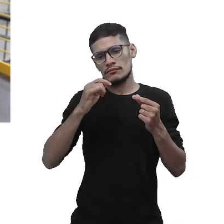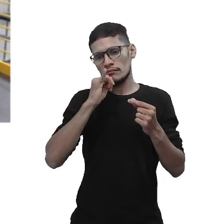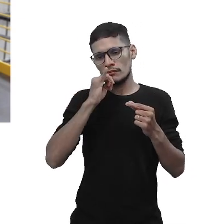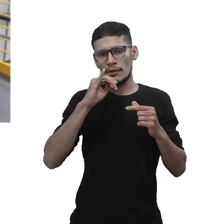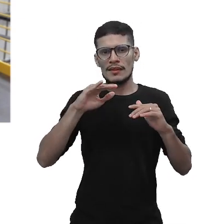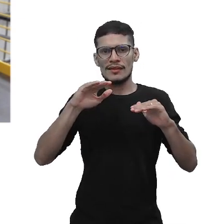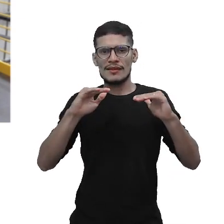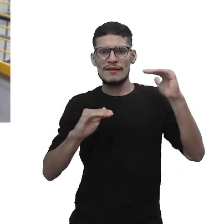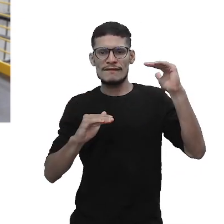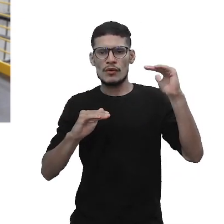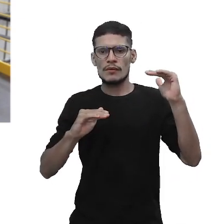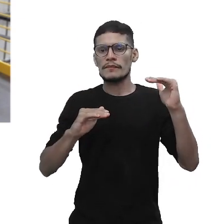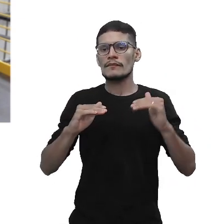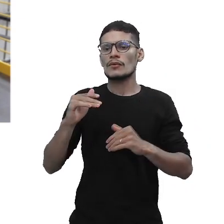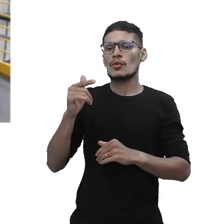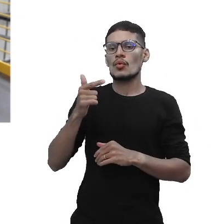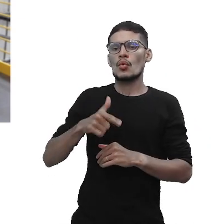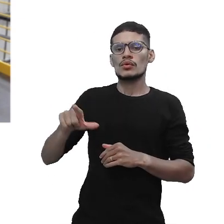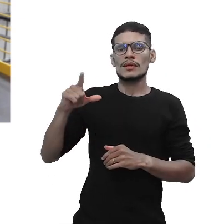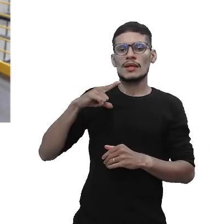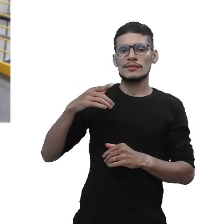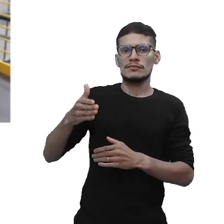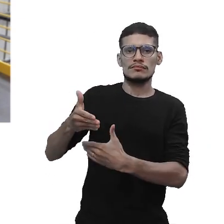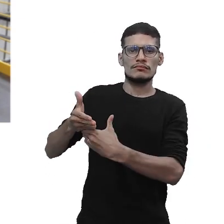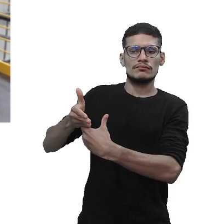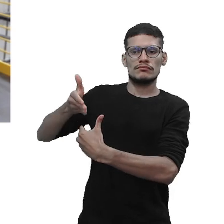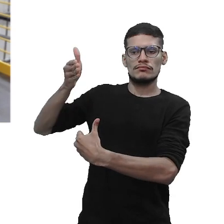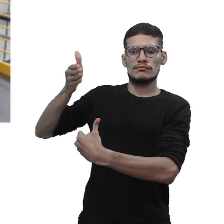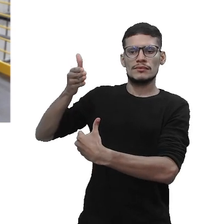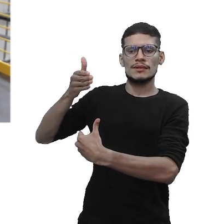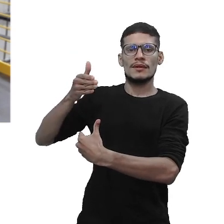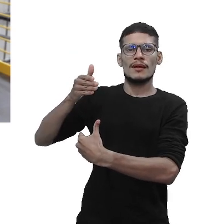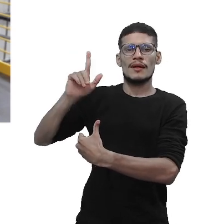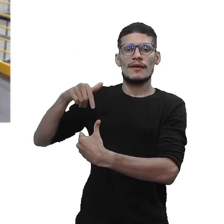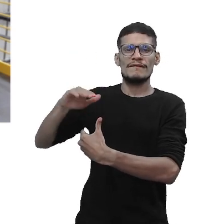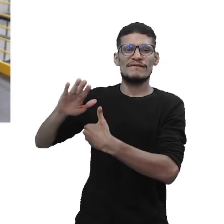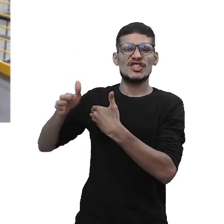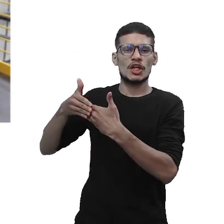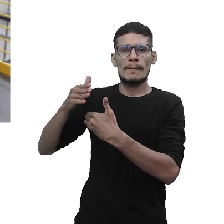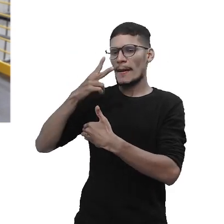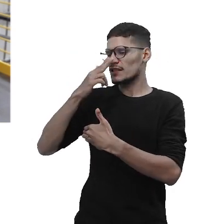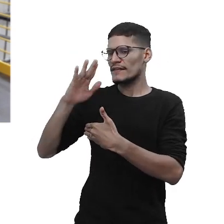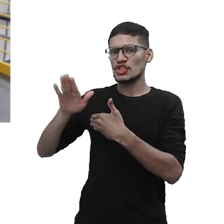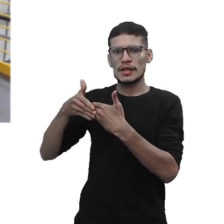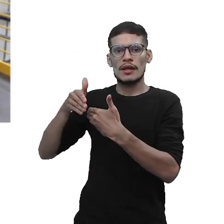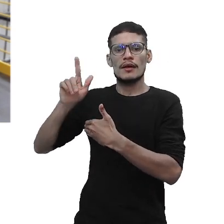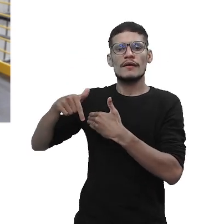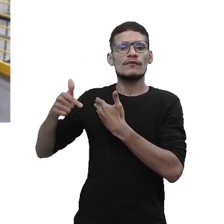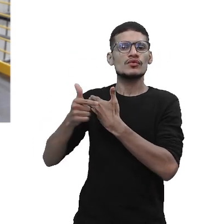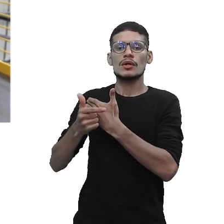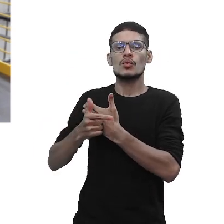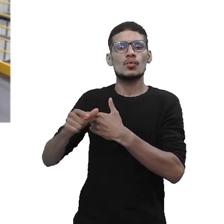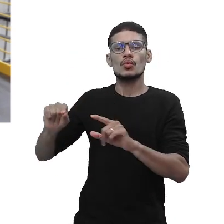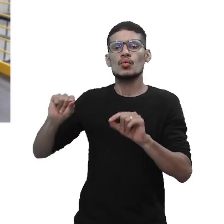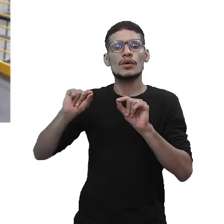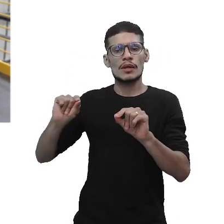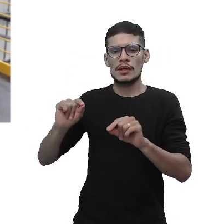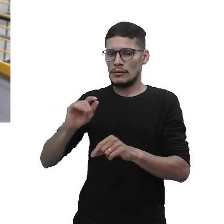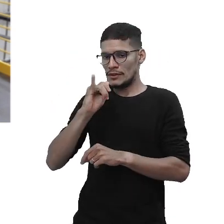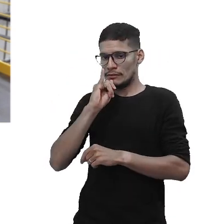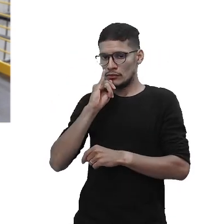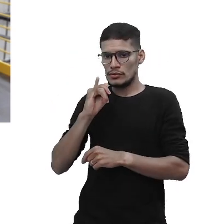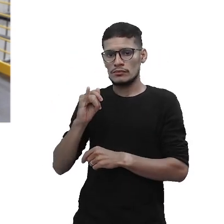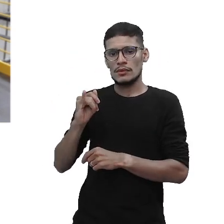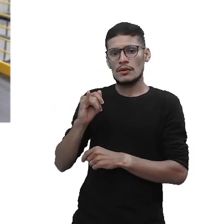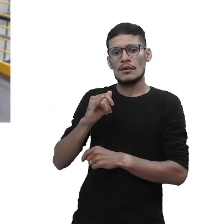essa tela muito mais fechada, né, com essa malha de aço dela aí, você vê que a função dela já é o seguinte, é um equipamento